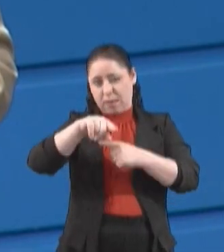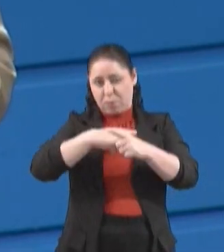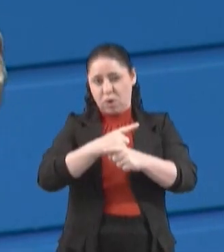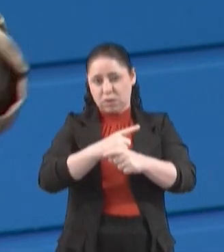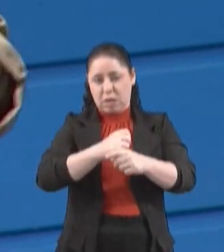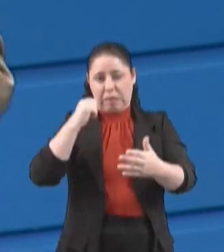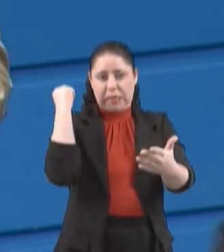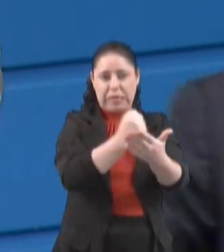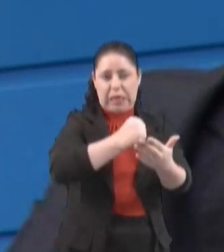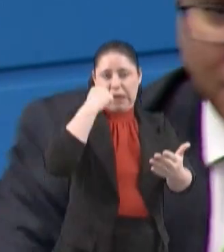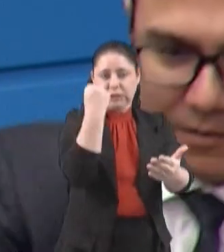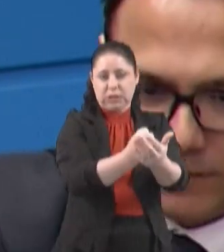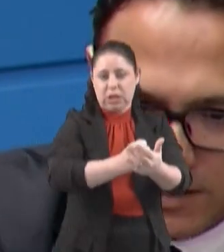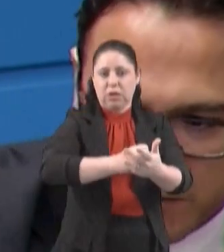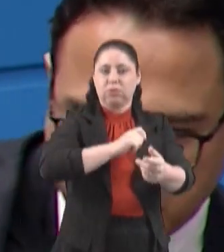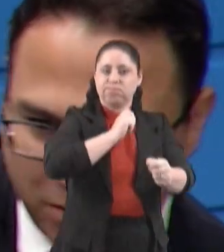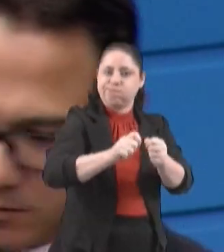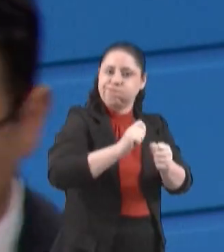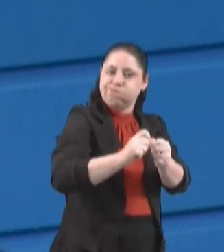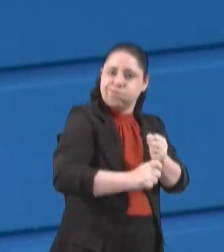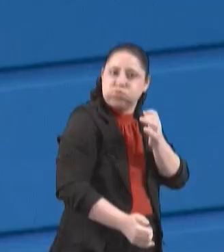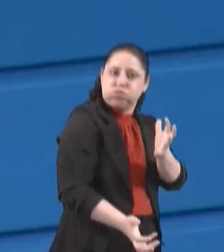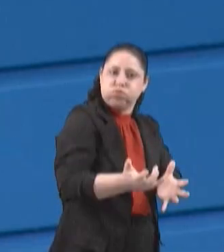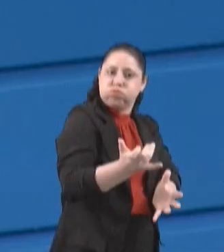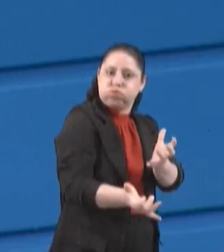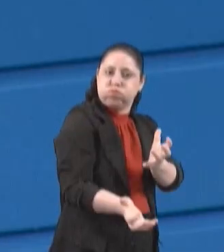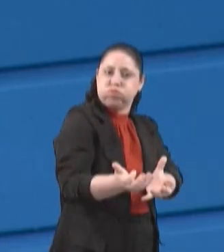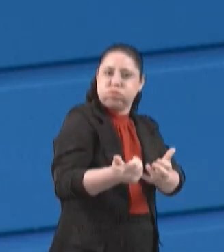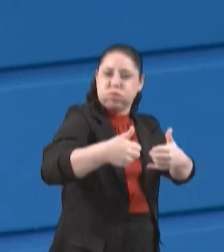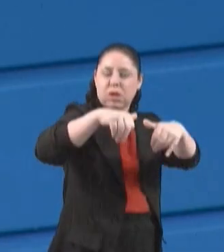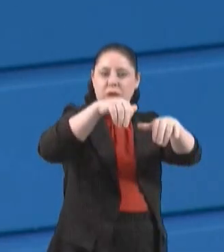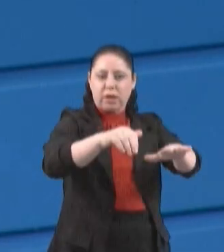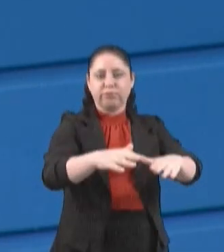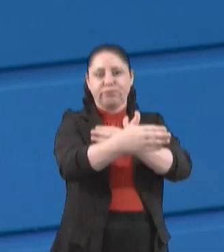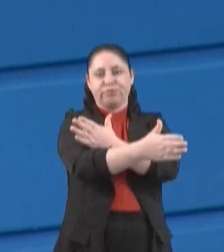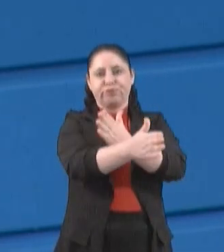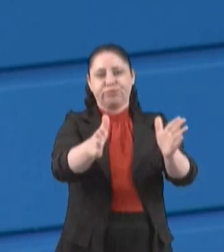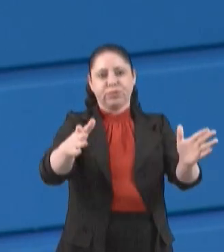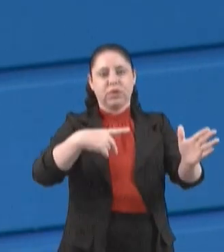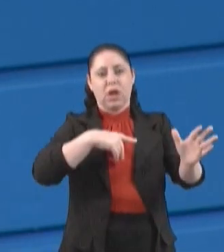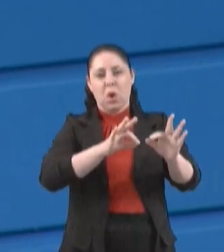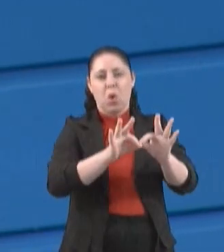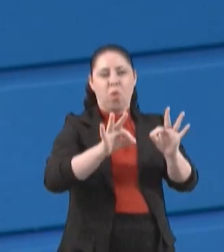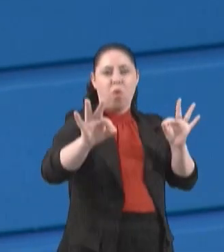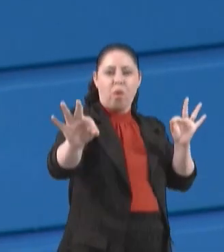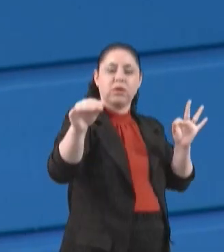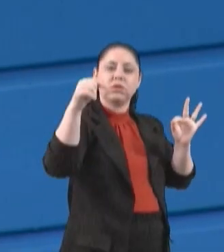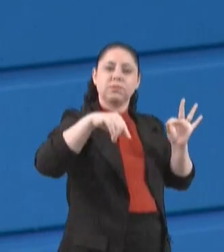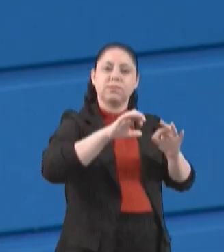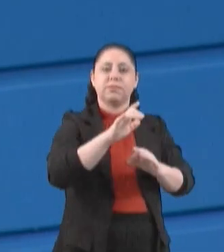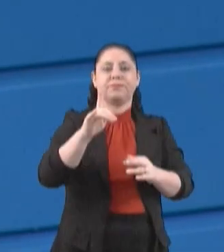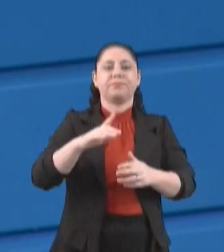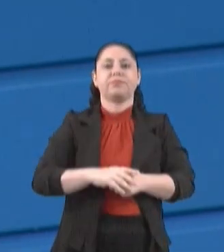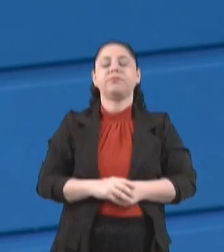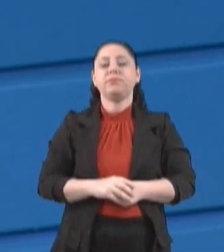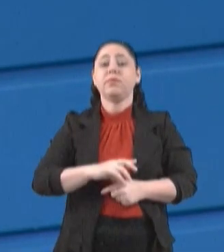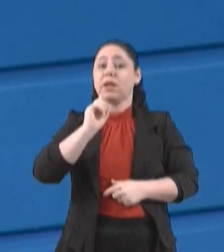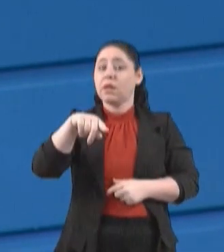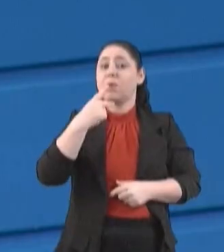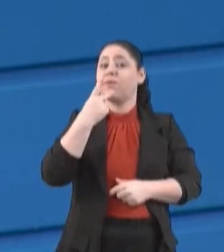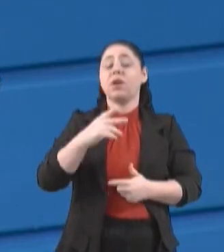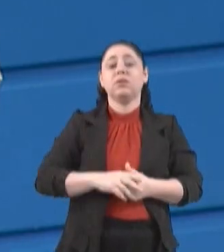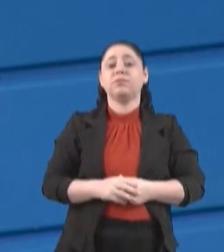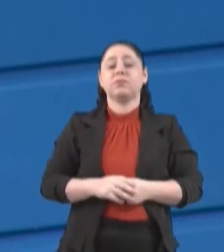os corpos e desovou numa área isolada, uma área distante aqui de Campo Grande. E durante o